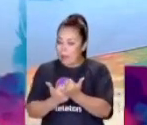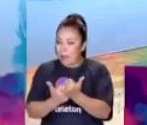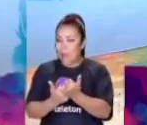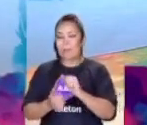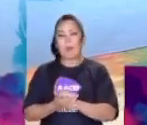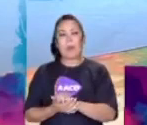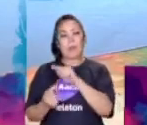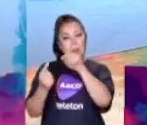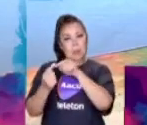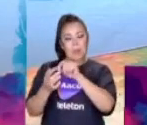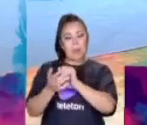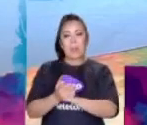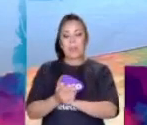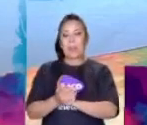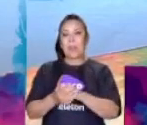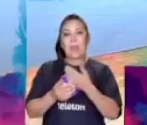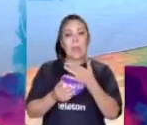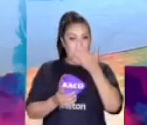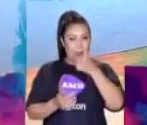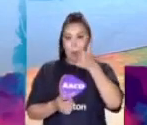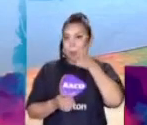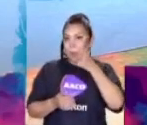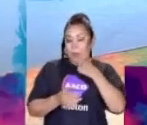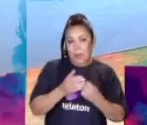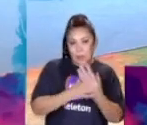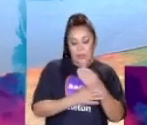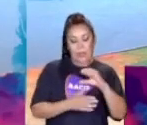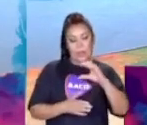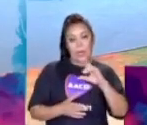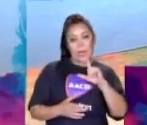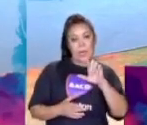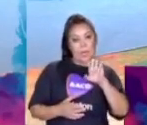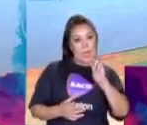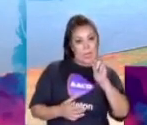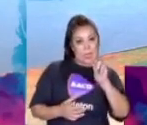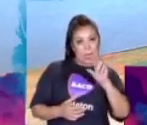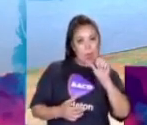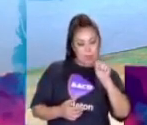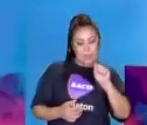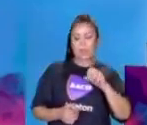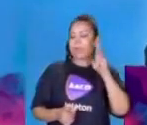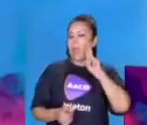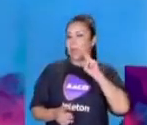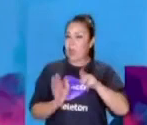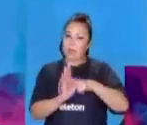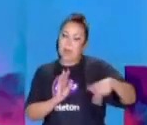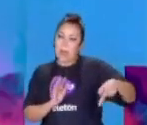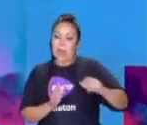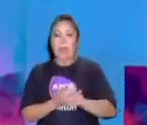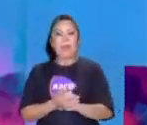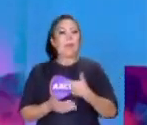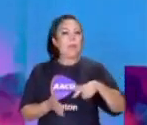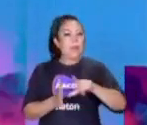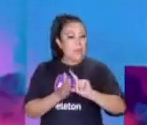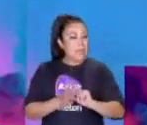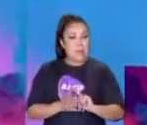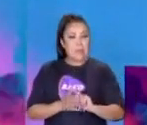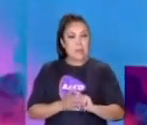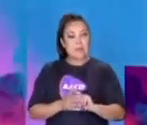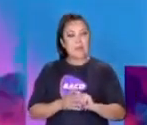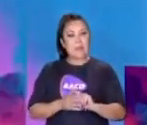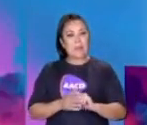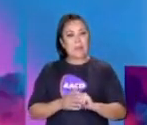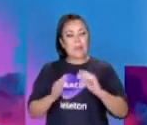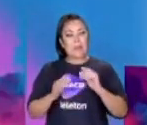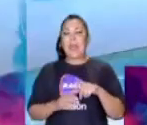Cleusa, a história dela, para que todos conheçam a história, ela era uma boia fria, criou a sua